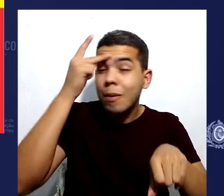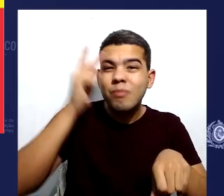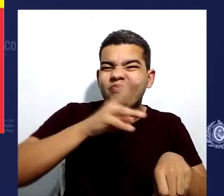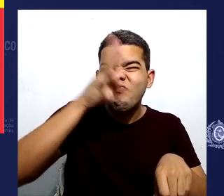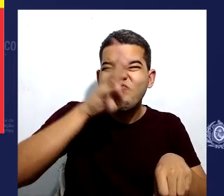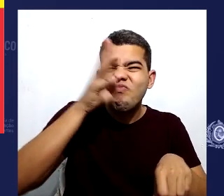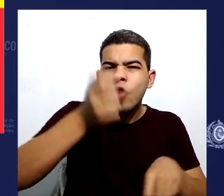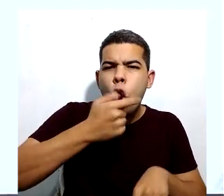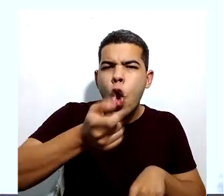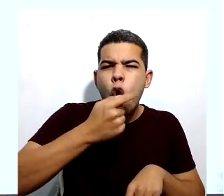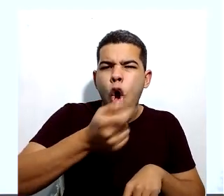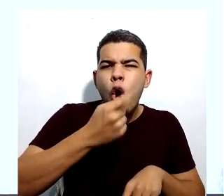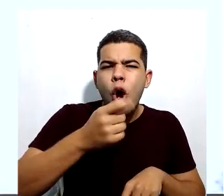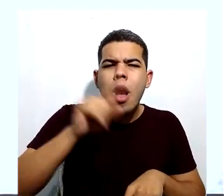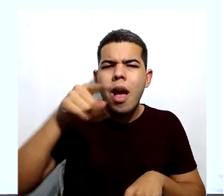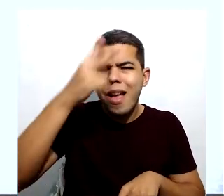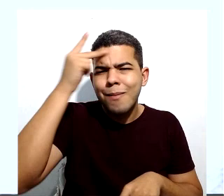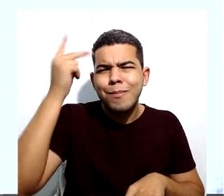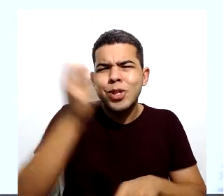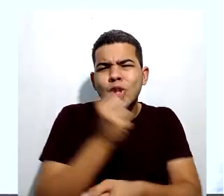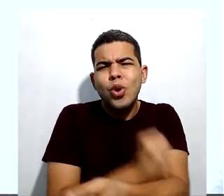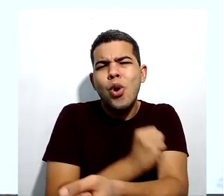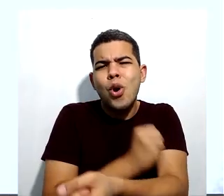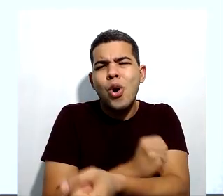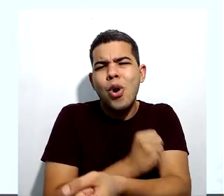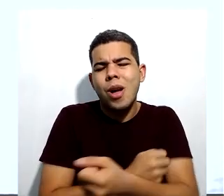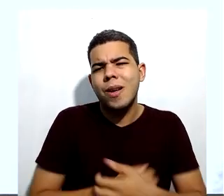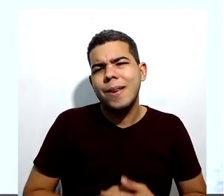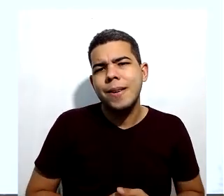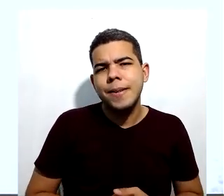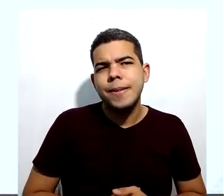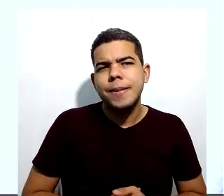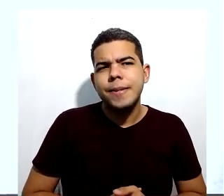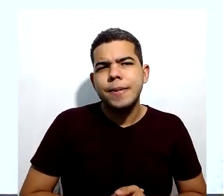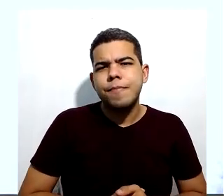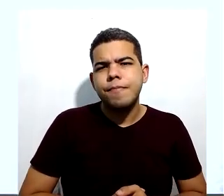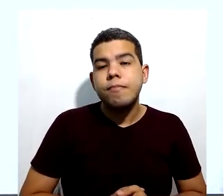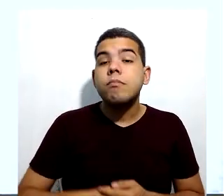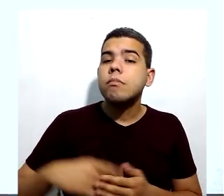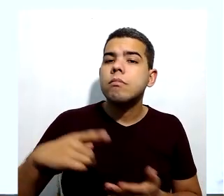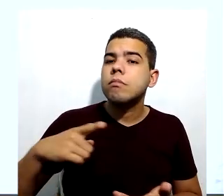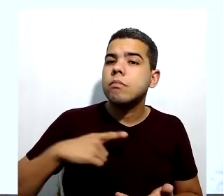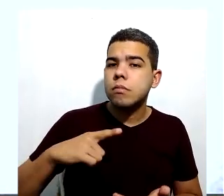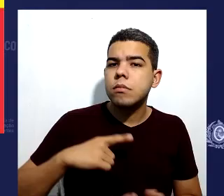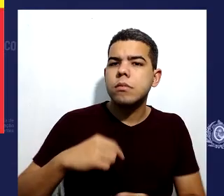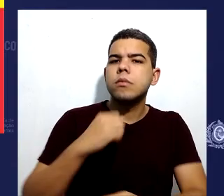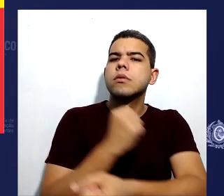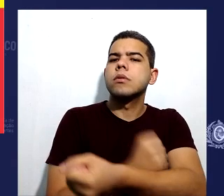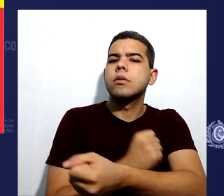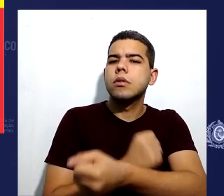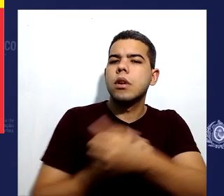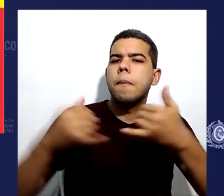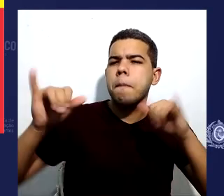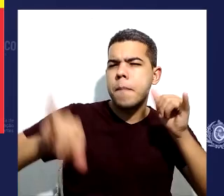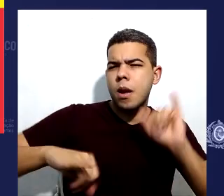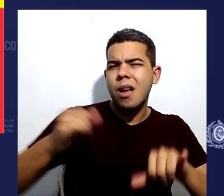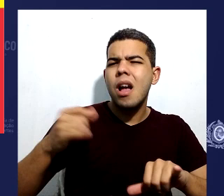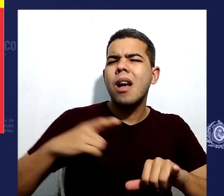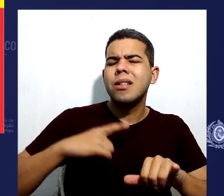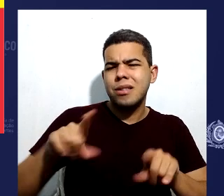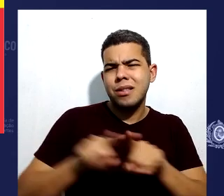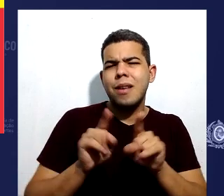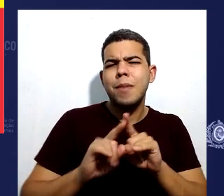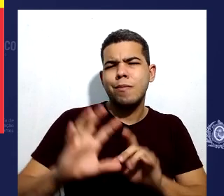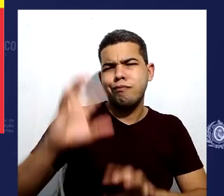dependente. E se tem a dependência química, existem as consequências. A doença ela pode